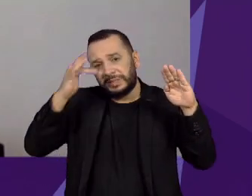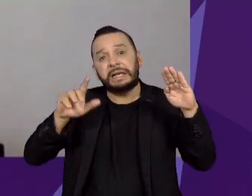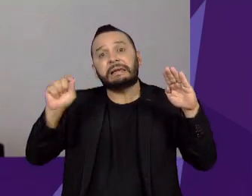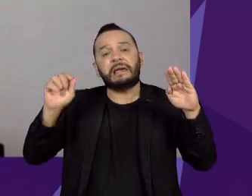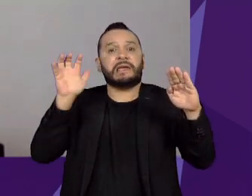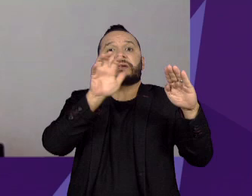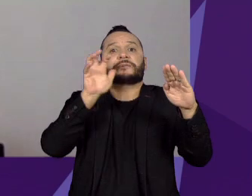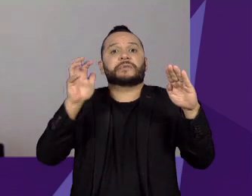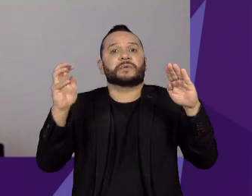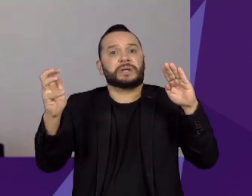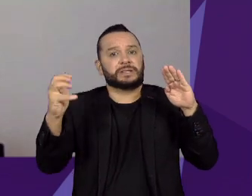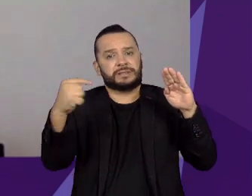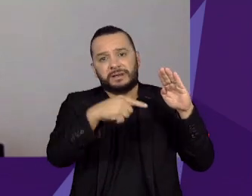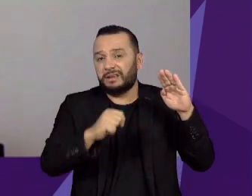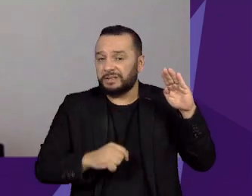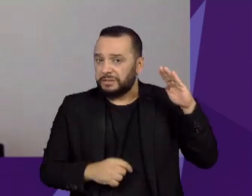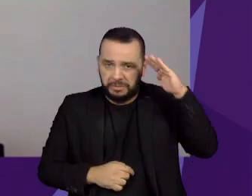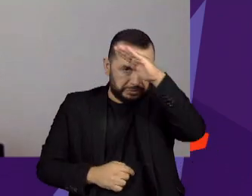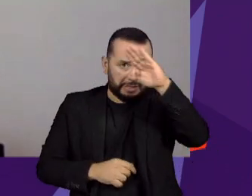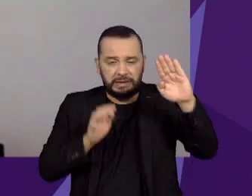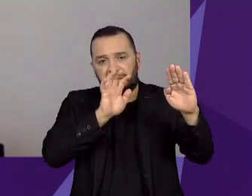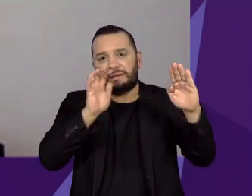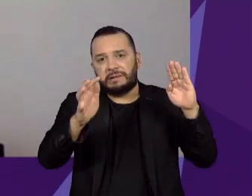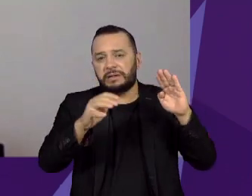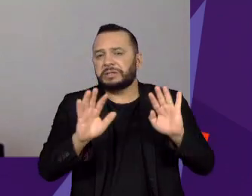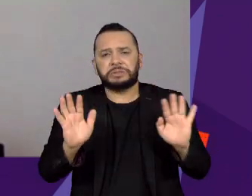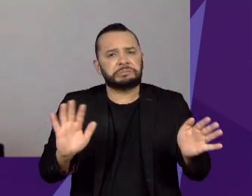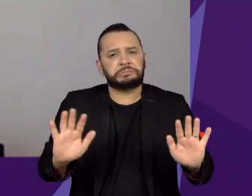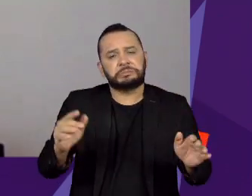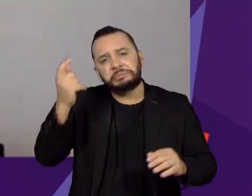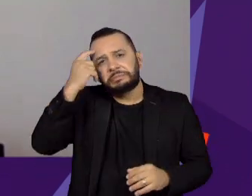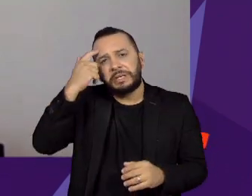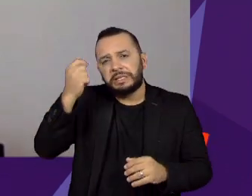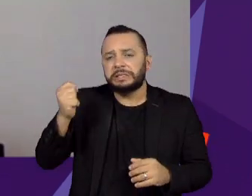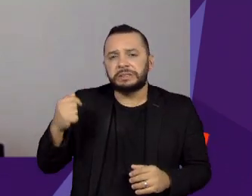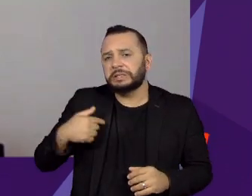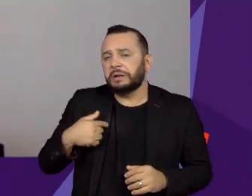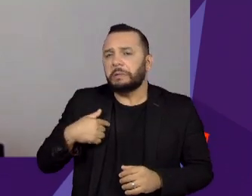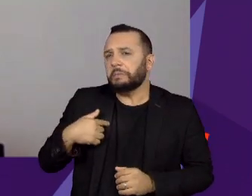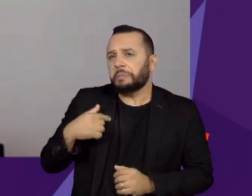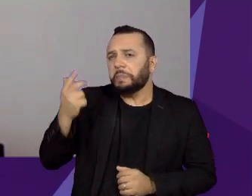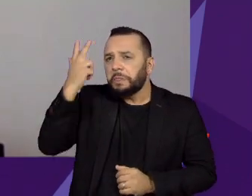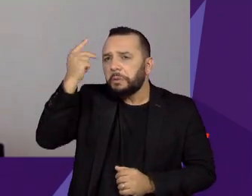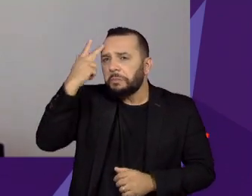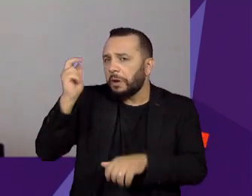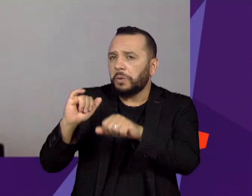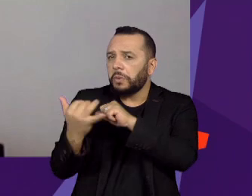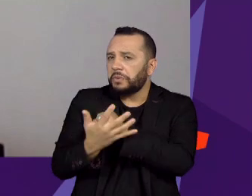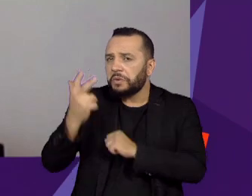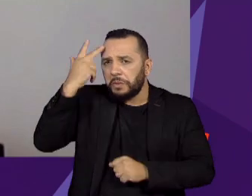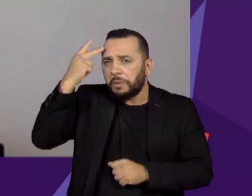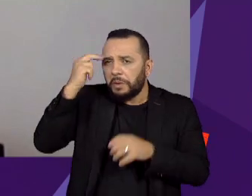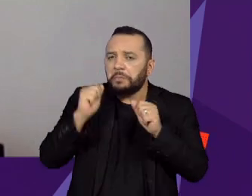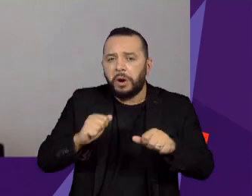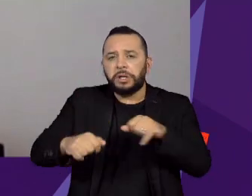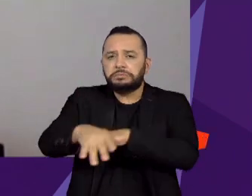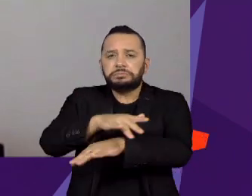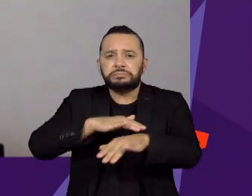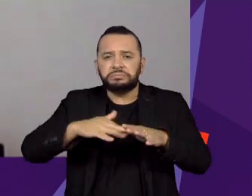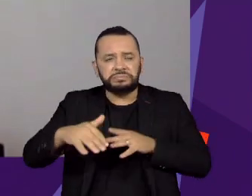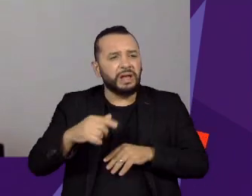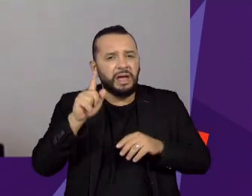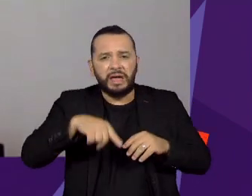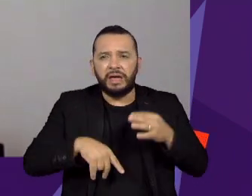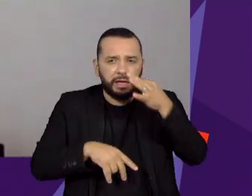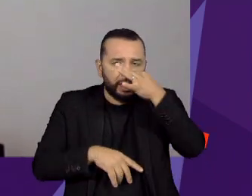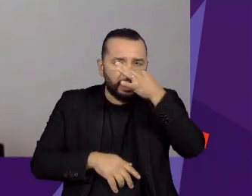por convicção própria, fazia uma leitura diametralmente oposta de aglomerar, de minimizar, de não